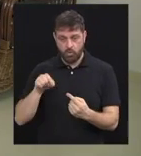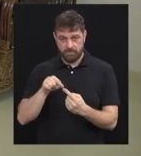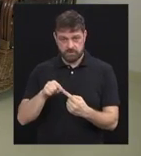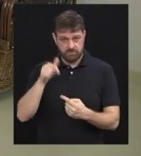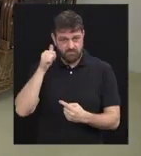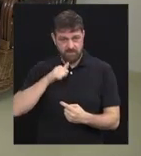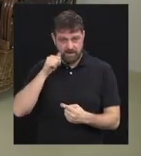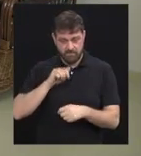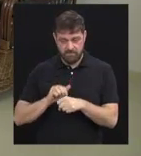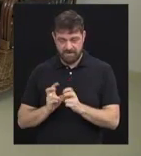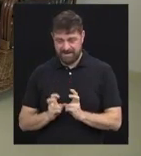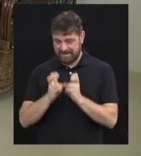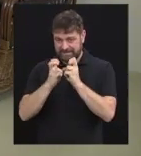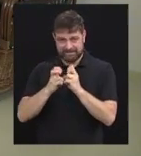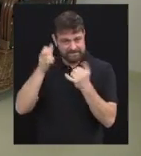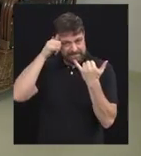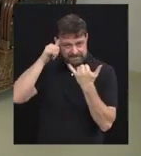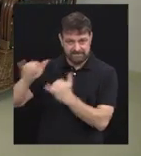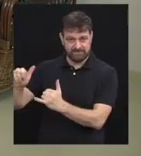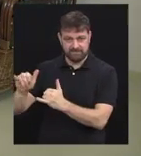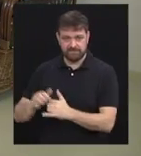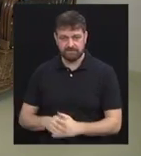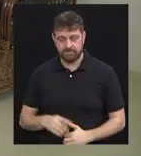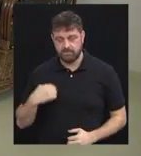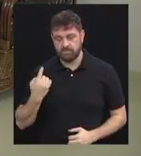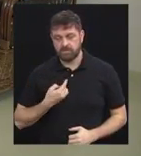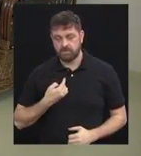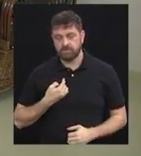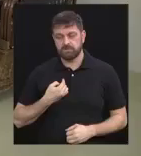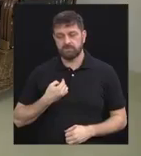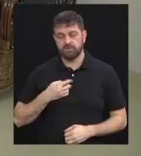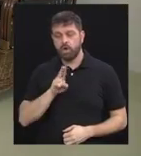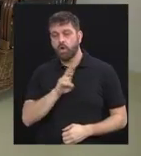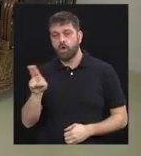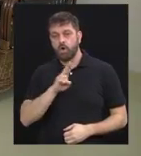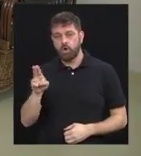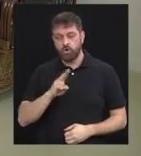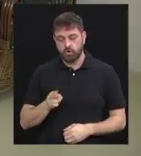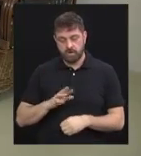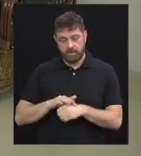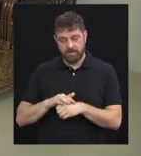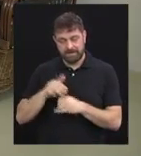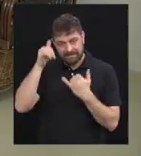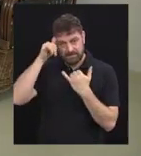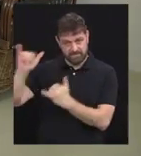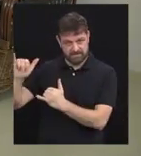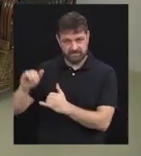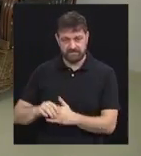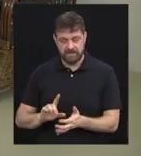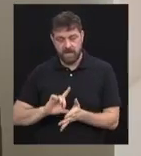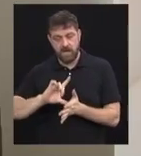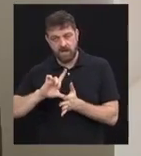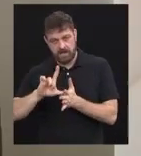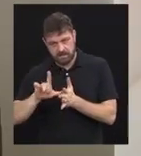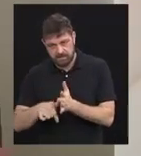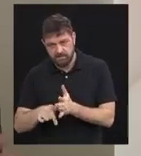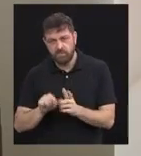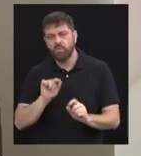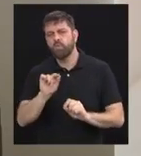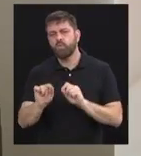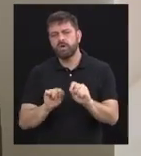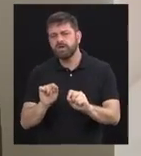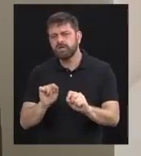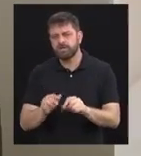desenvolva o câncer, que nós chamamos de prevenção primária. E a prevenção secundária seria